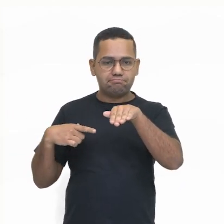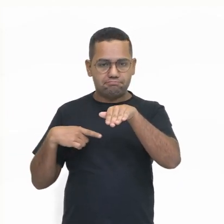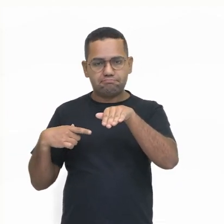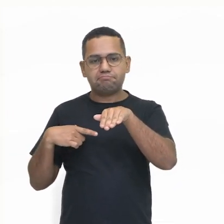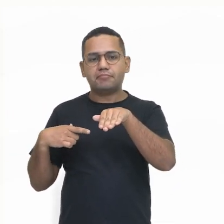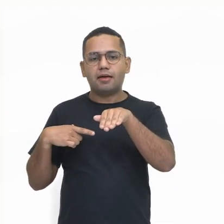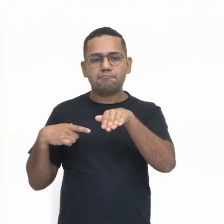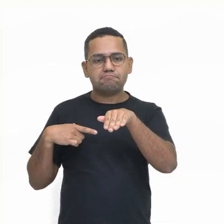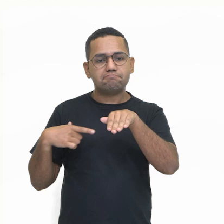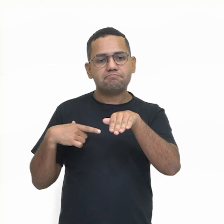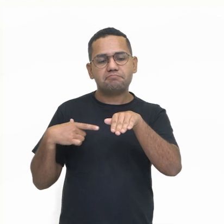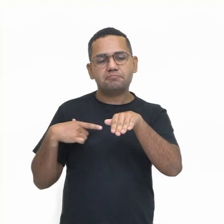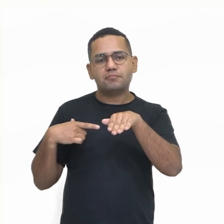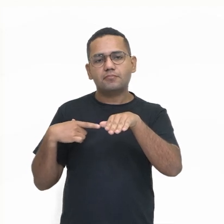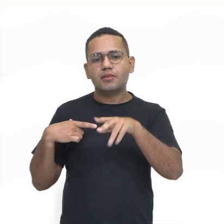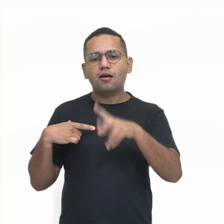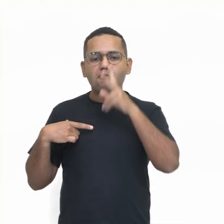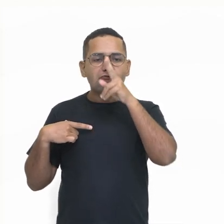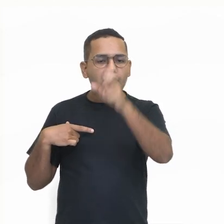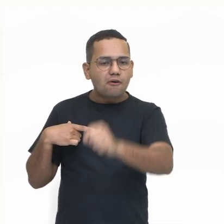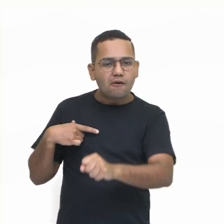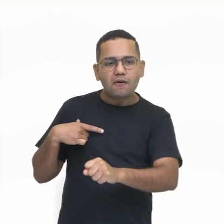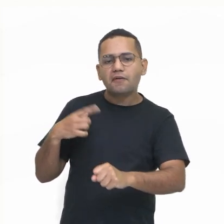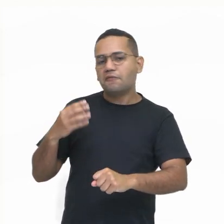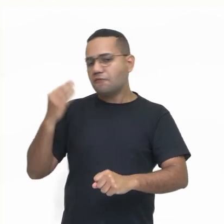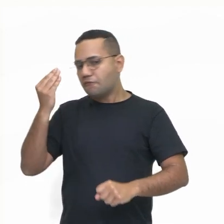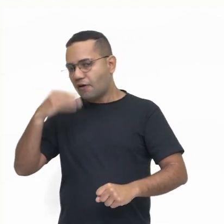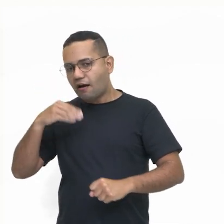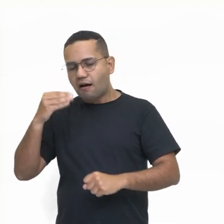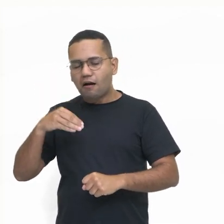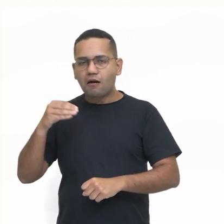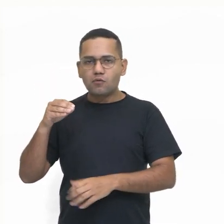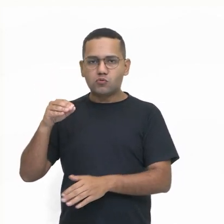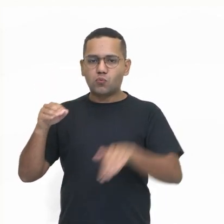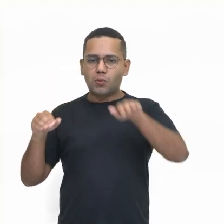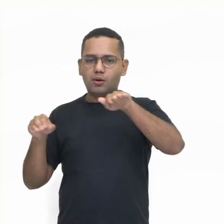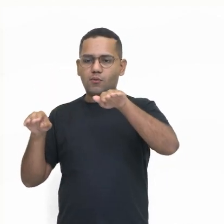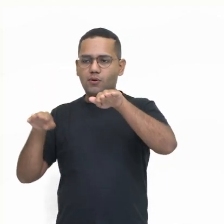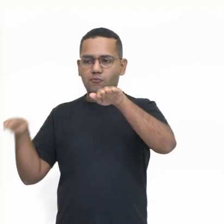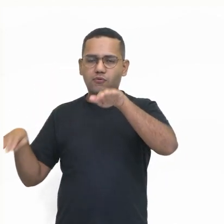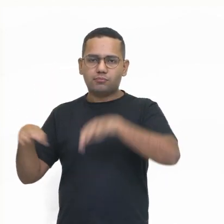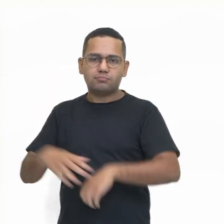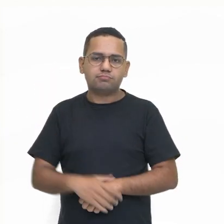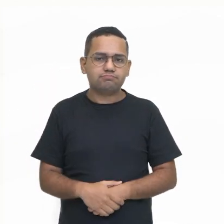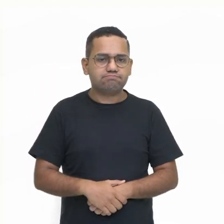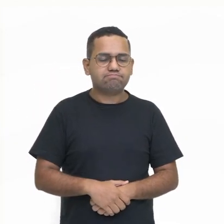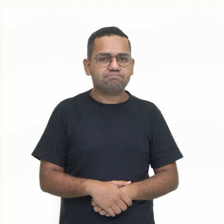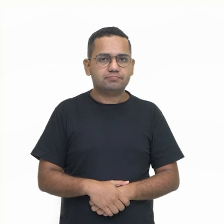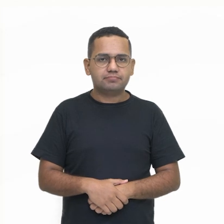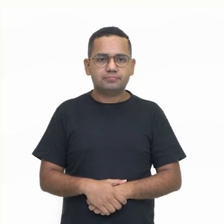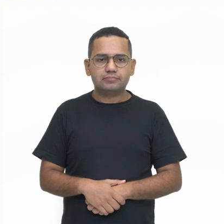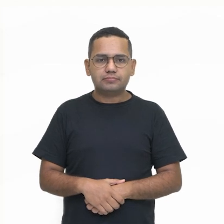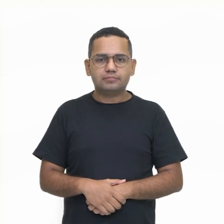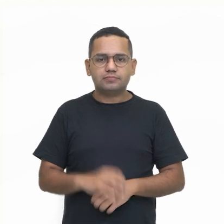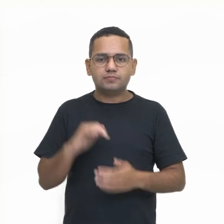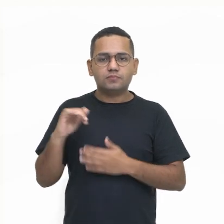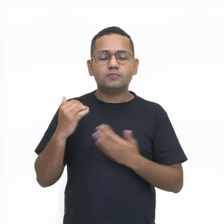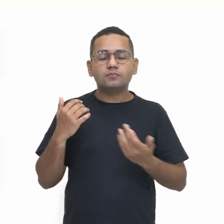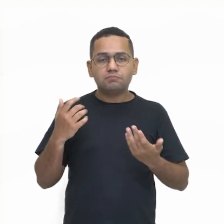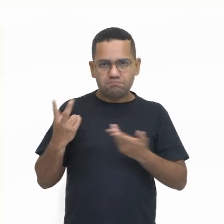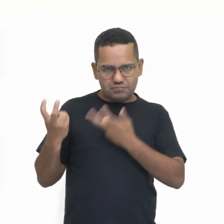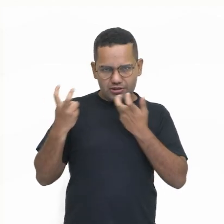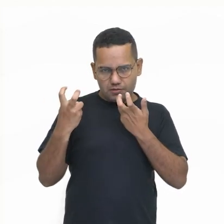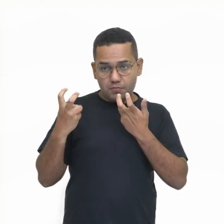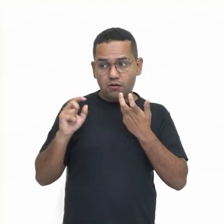Pegaram um pouco isso daí? Acompanharam um pouco esse pensamento de Bobbio? E nessas três formas de poder? A crítica de Norberto Bobbio é